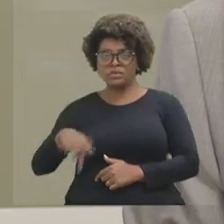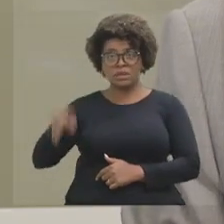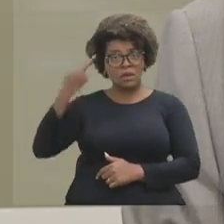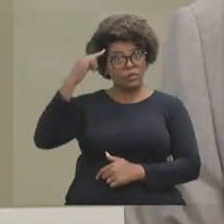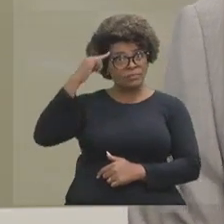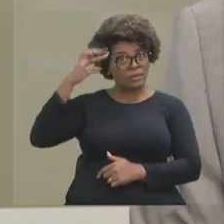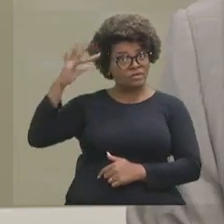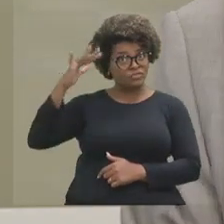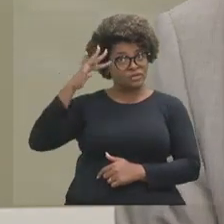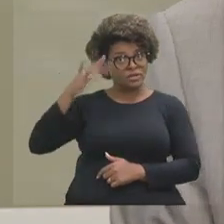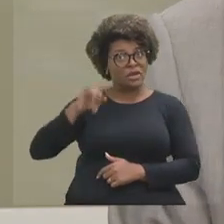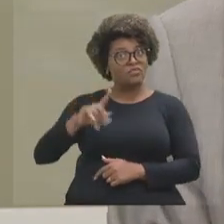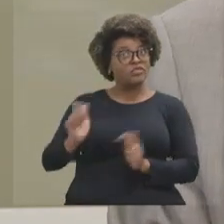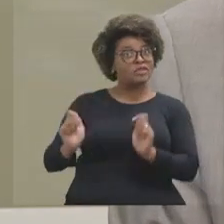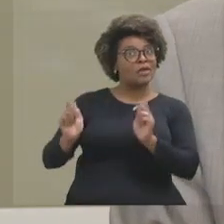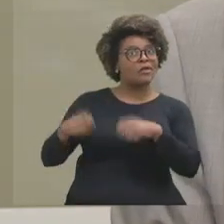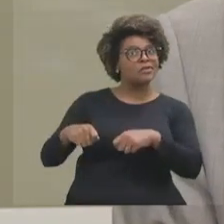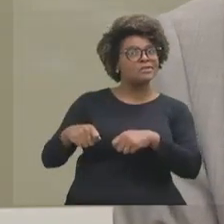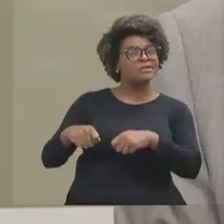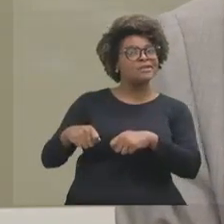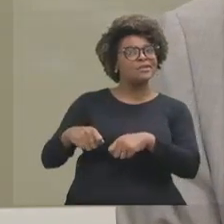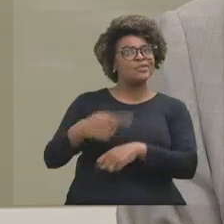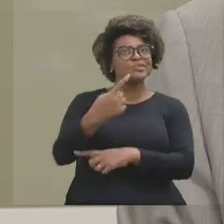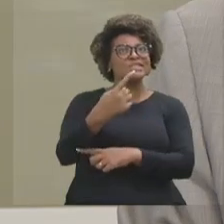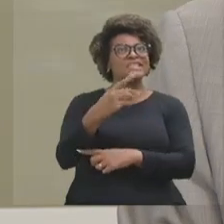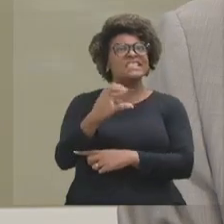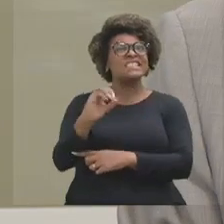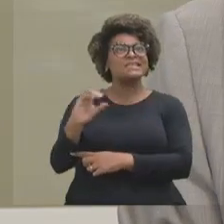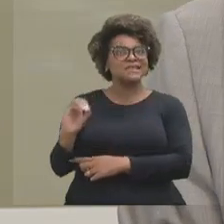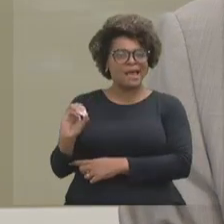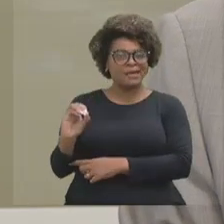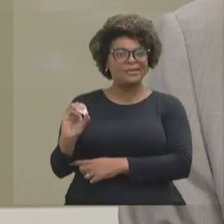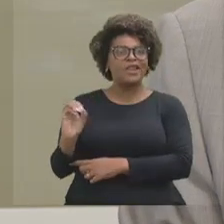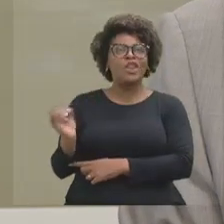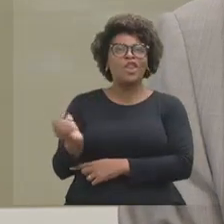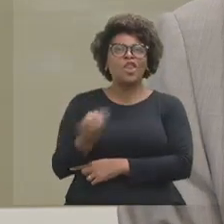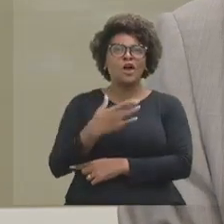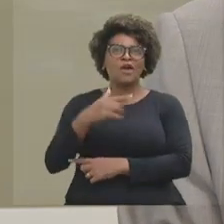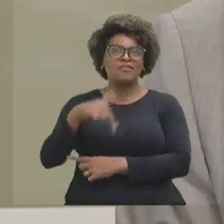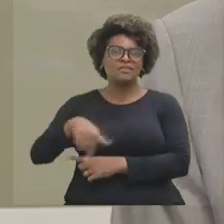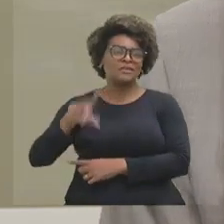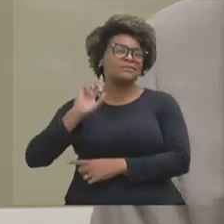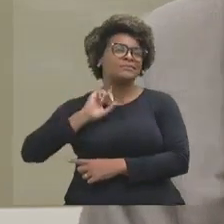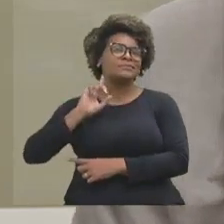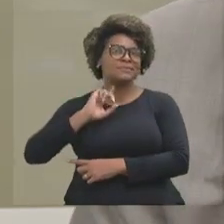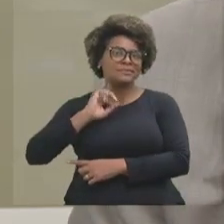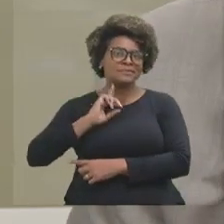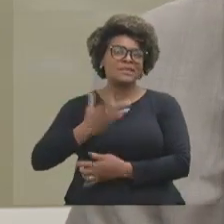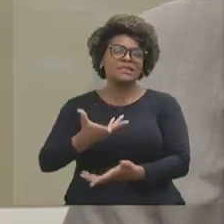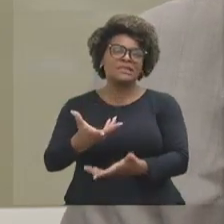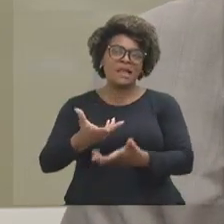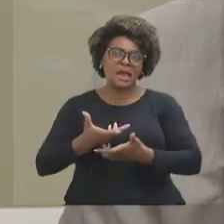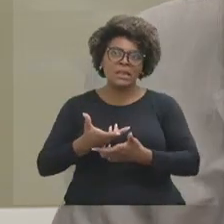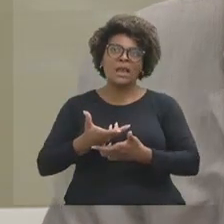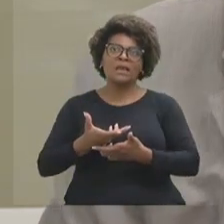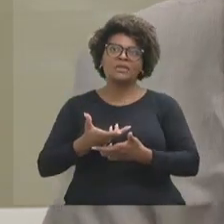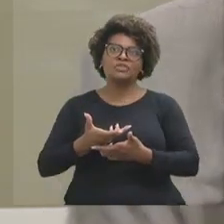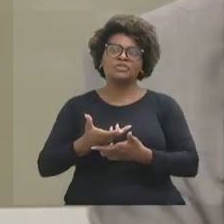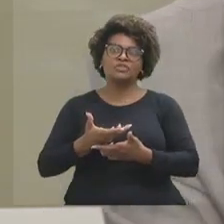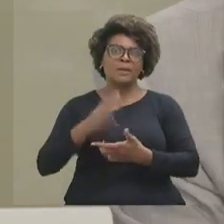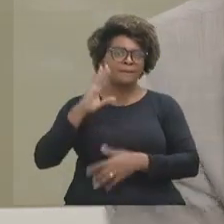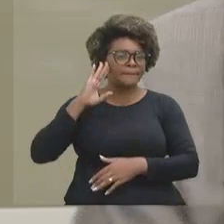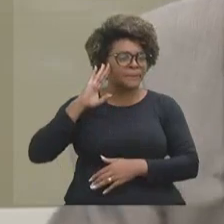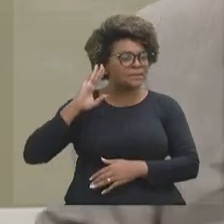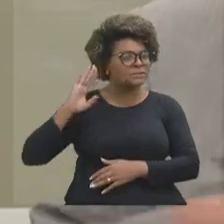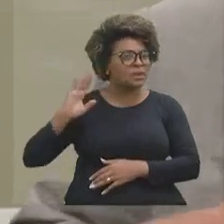colocou sem tomógrafos novos em Minas Gerais para atender aí principalmente aos